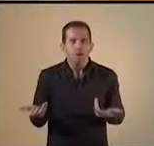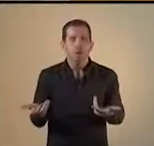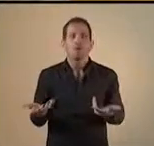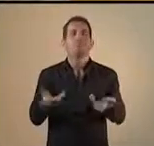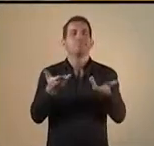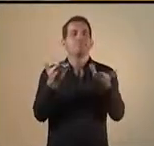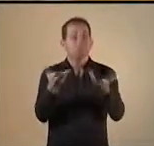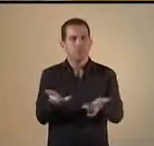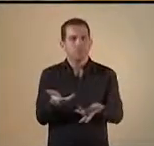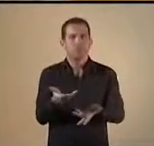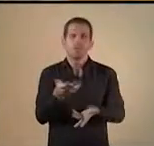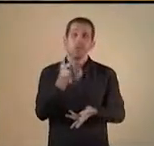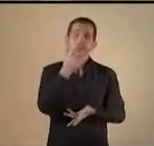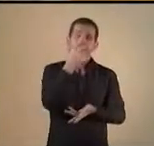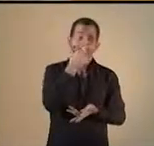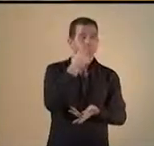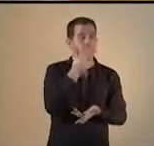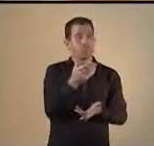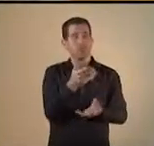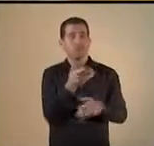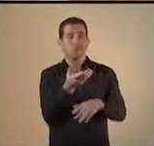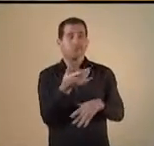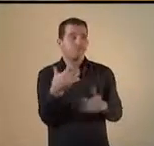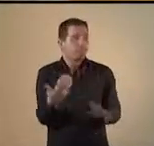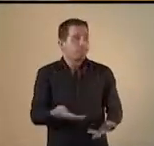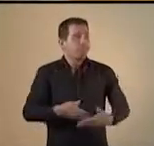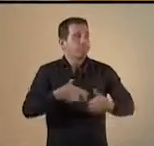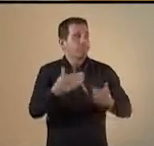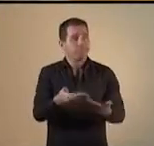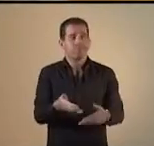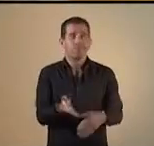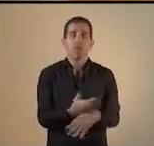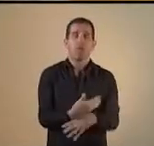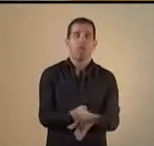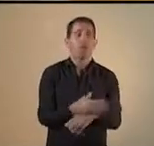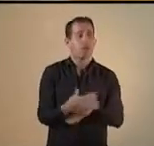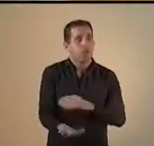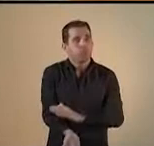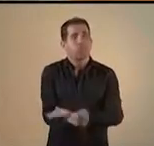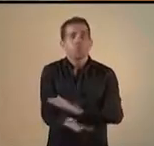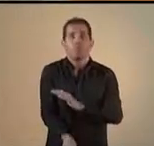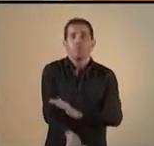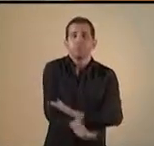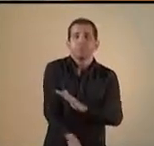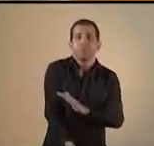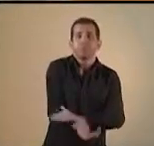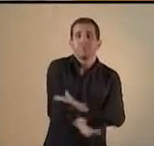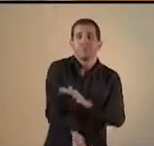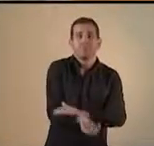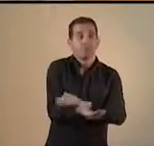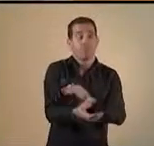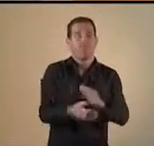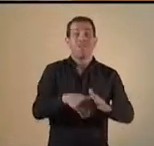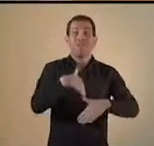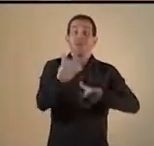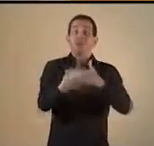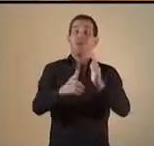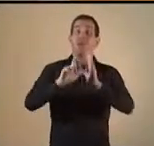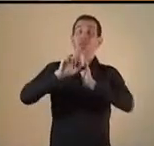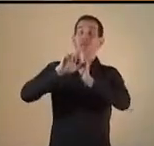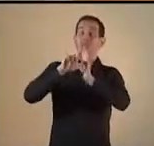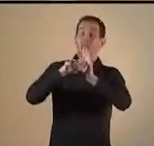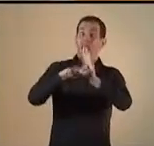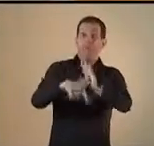vai sendo empurrado com a barriga, digamos assim, né? Até que quando essa criança